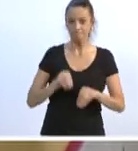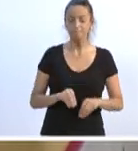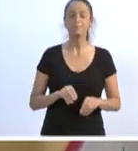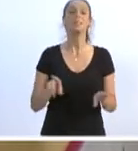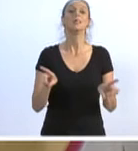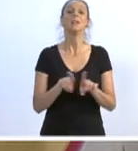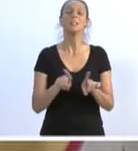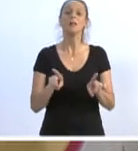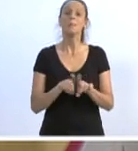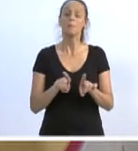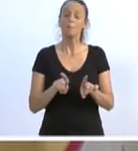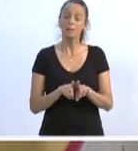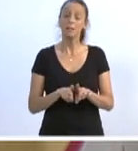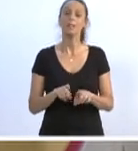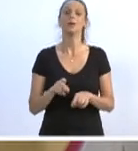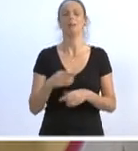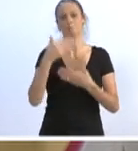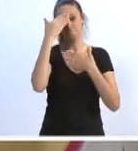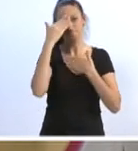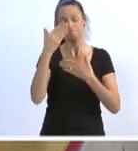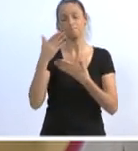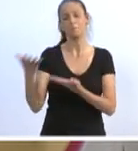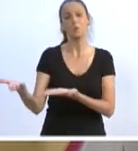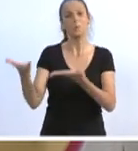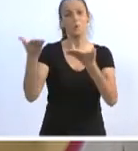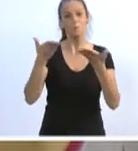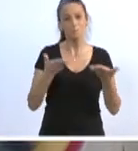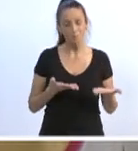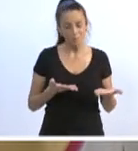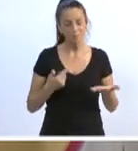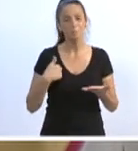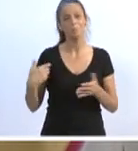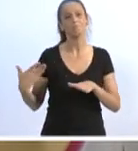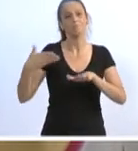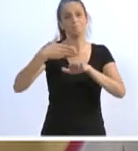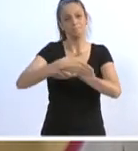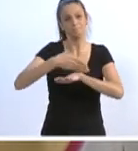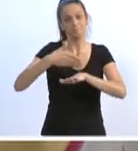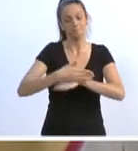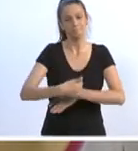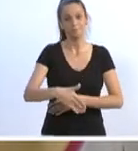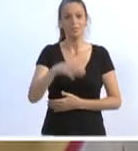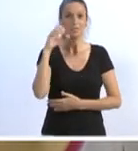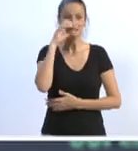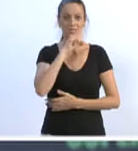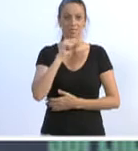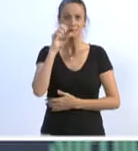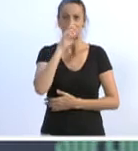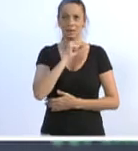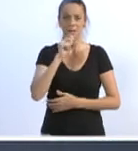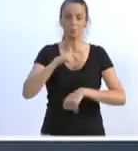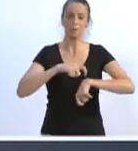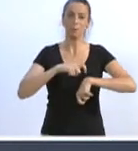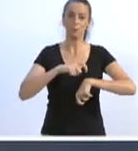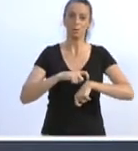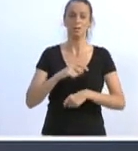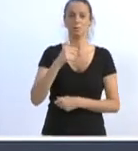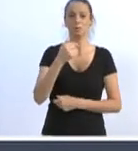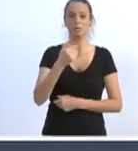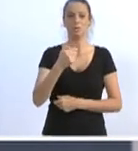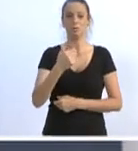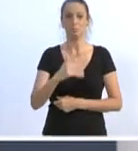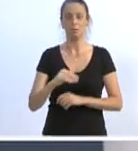do amigo luiz fernando popular novais para prestigiar sábado agora às 19 30